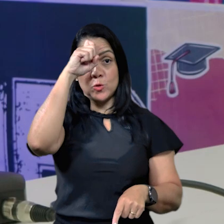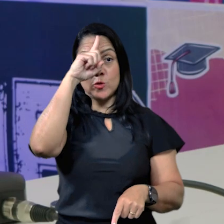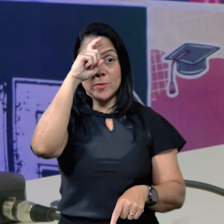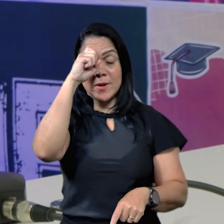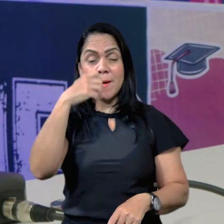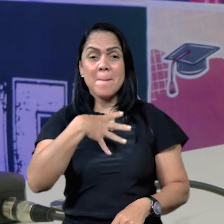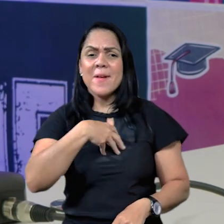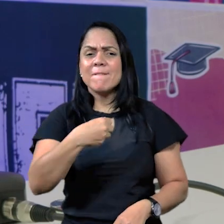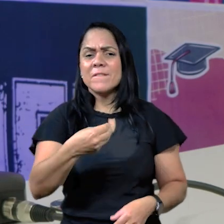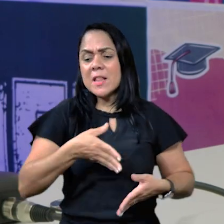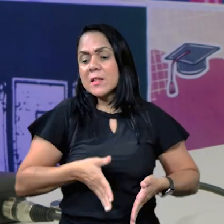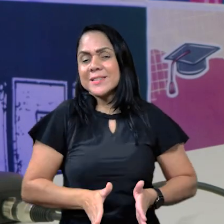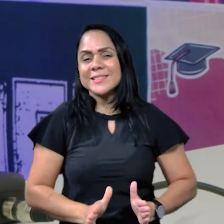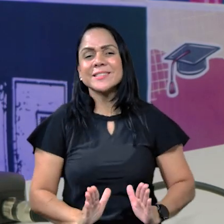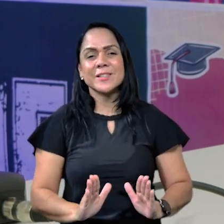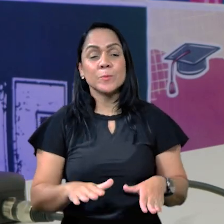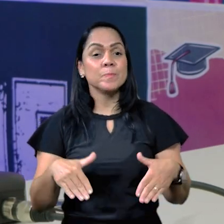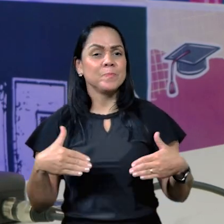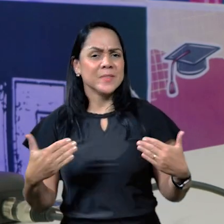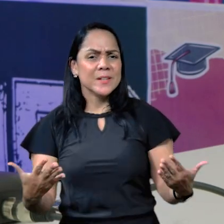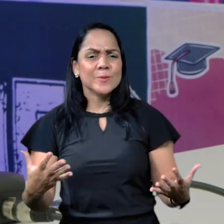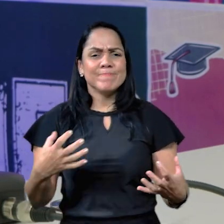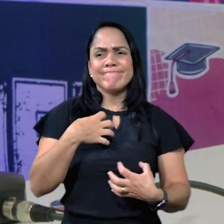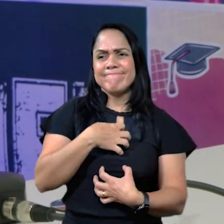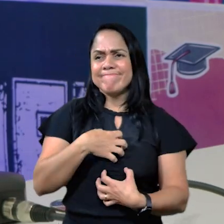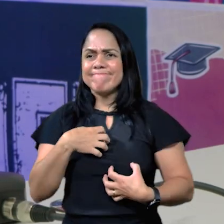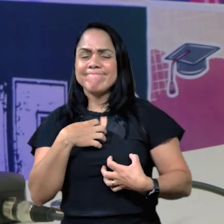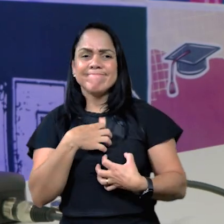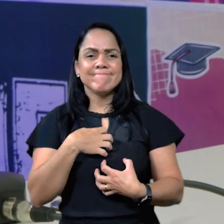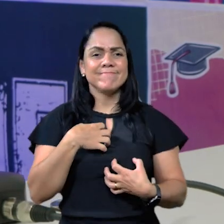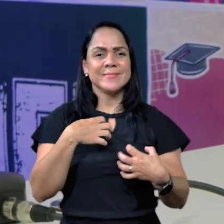minha filha. Então, e isso me incomodava